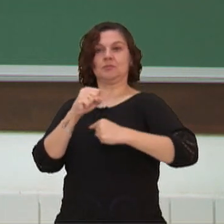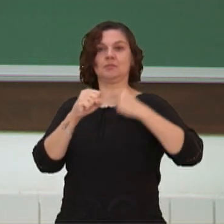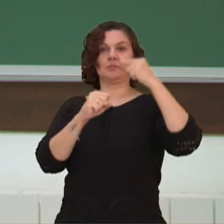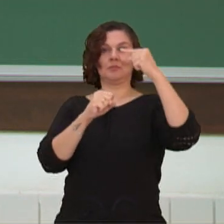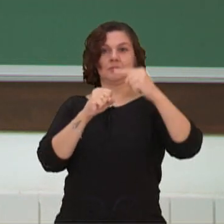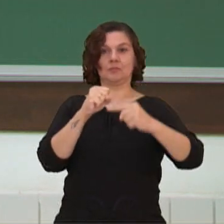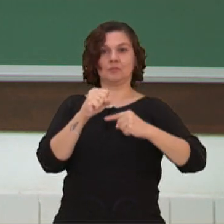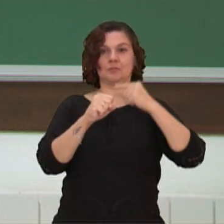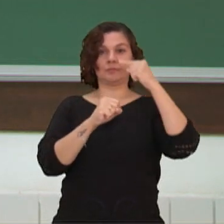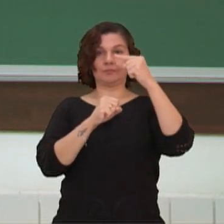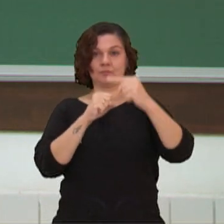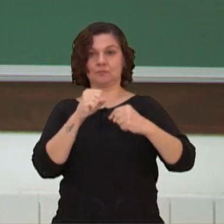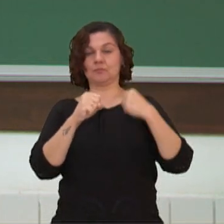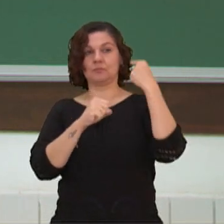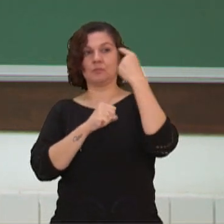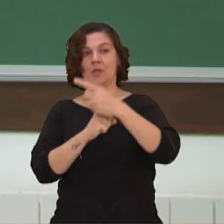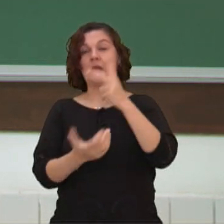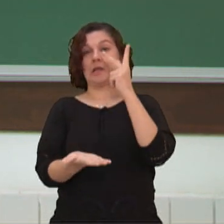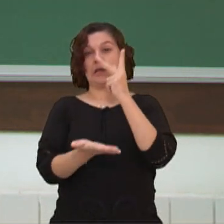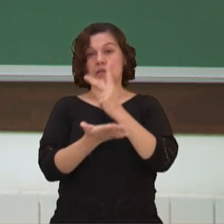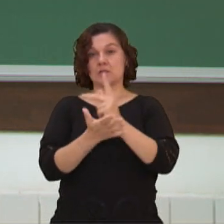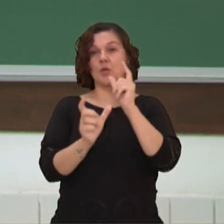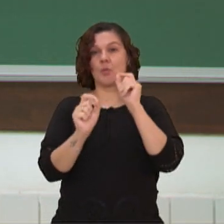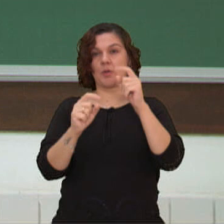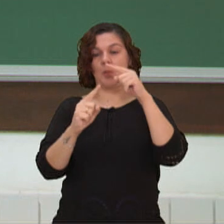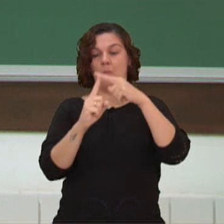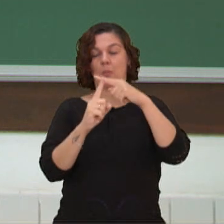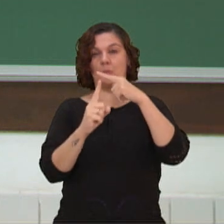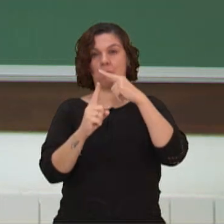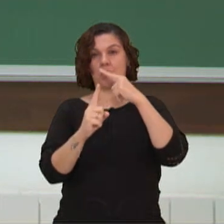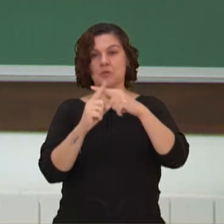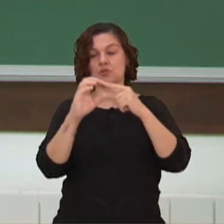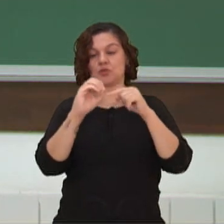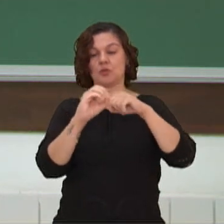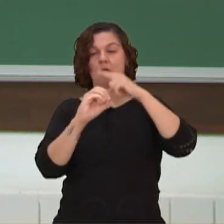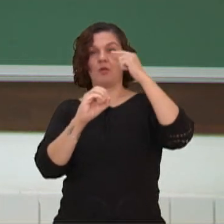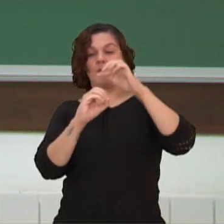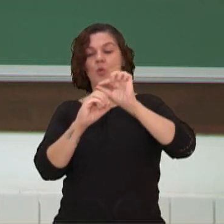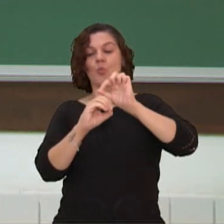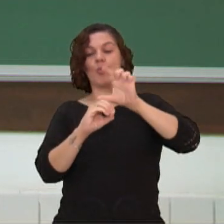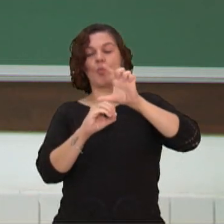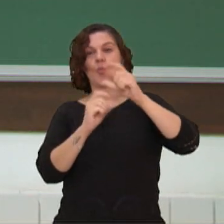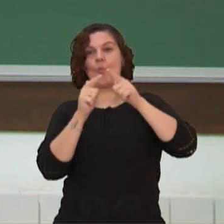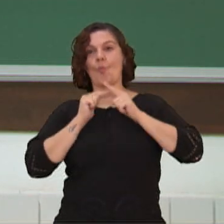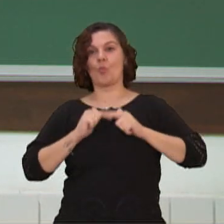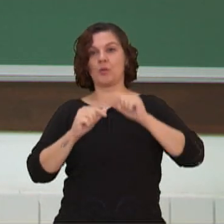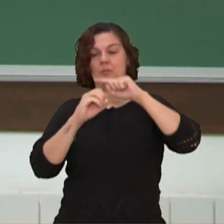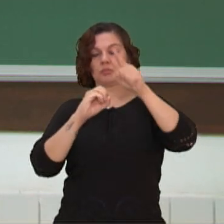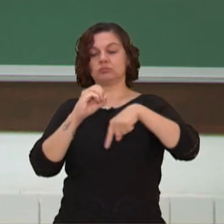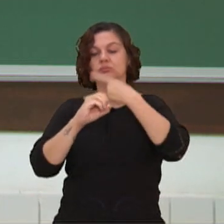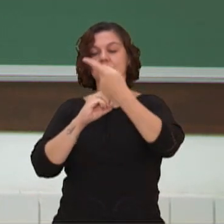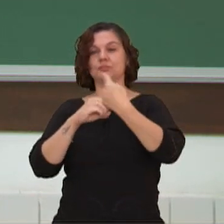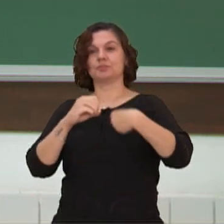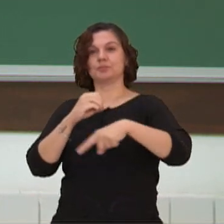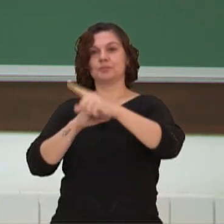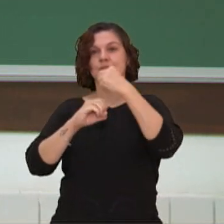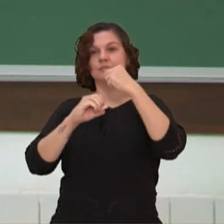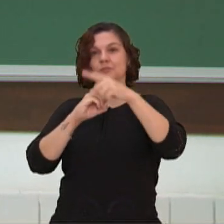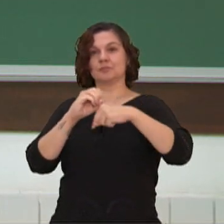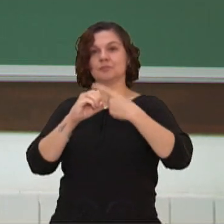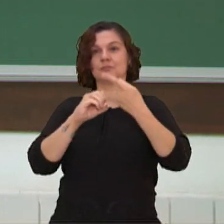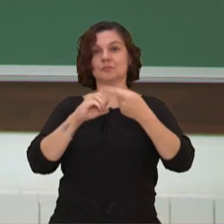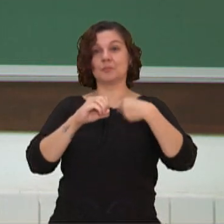ideia do Rutherford? Um núcleo positivo e espaços vazios com os elétrons passando por esses